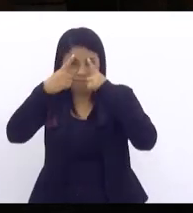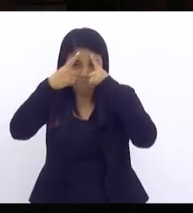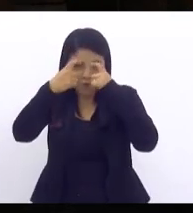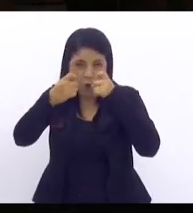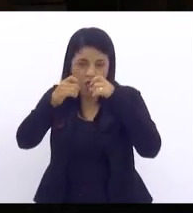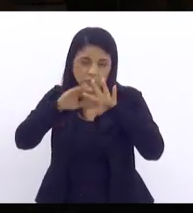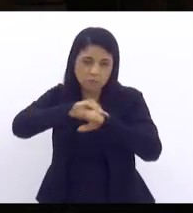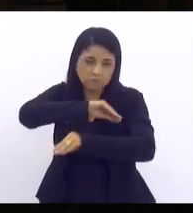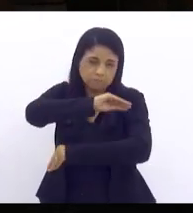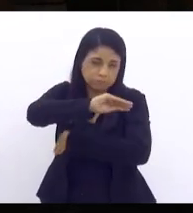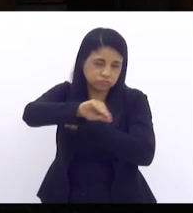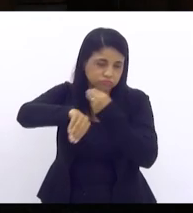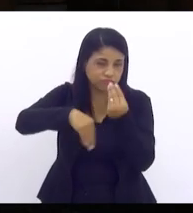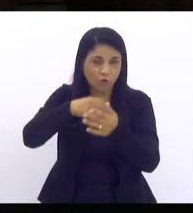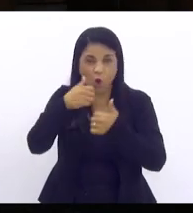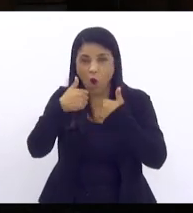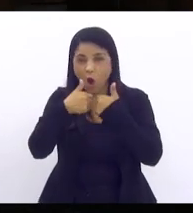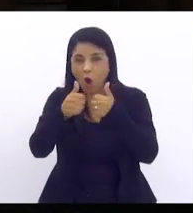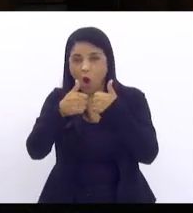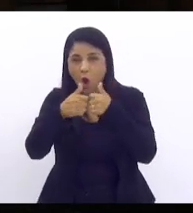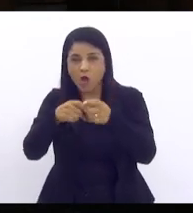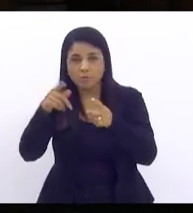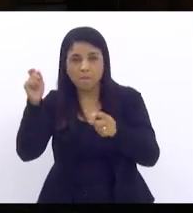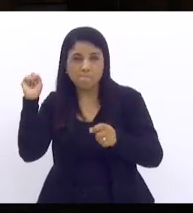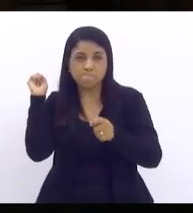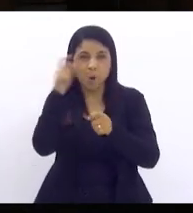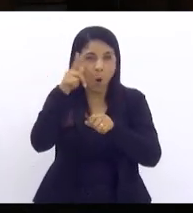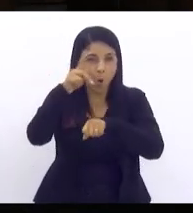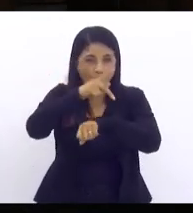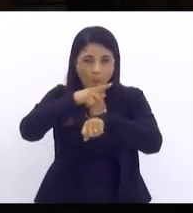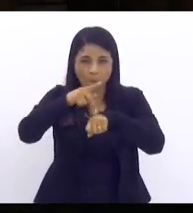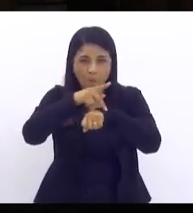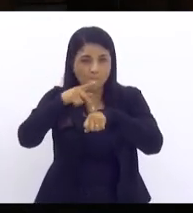total, ônibus depredado,